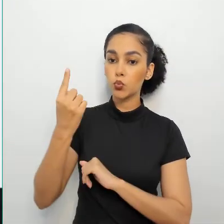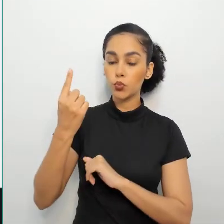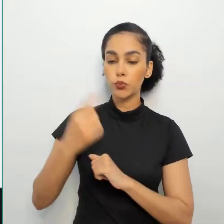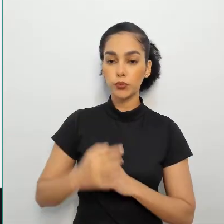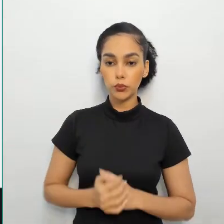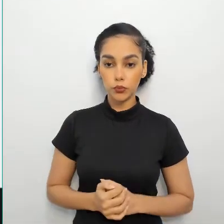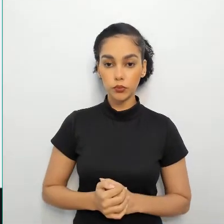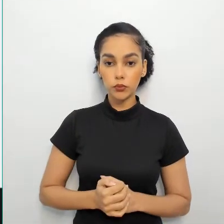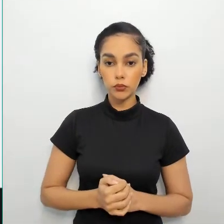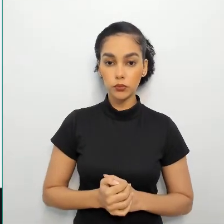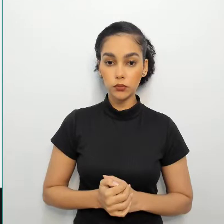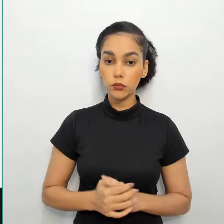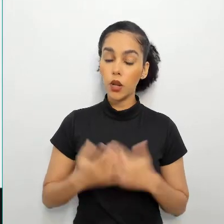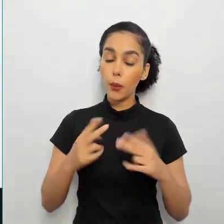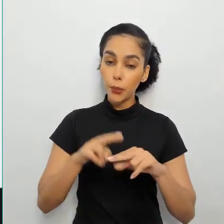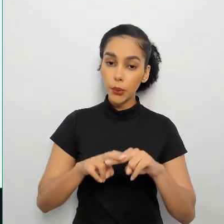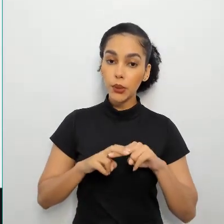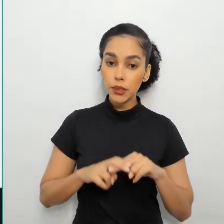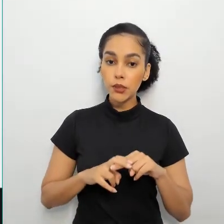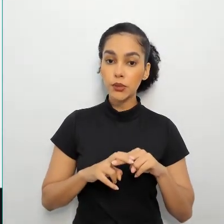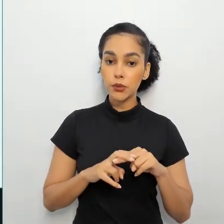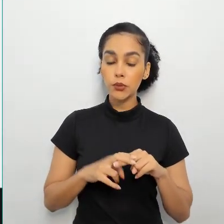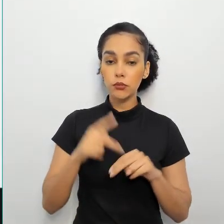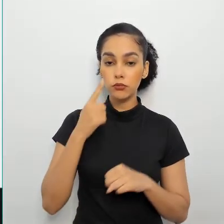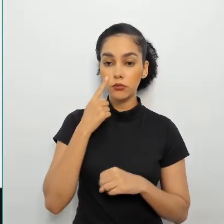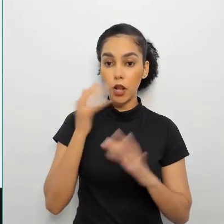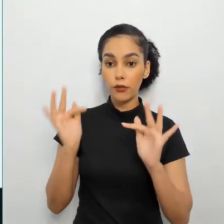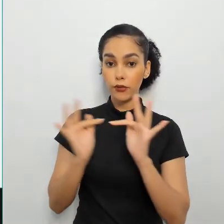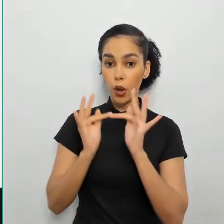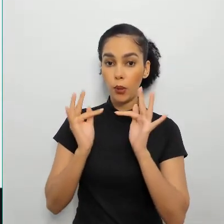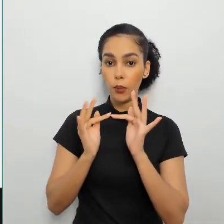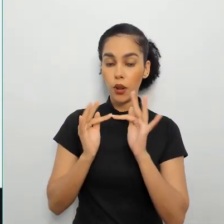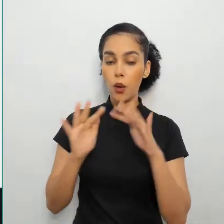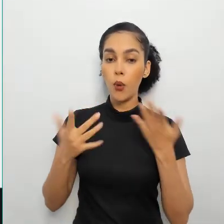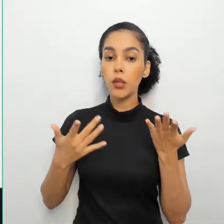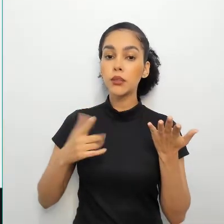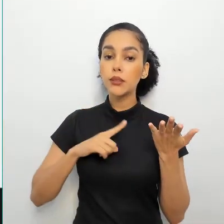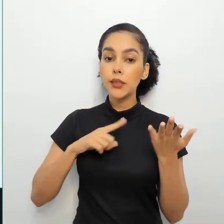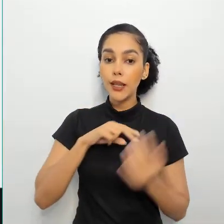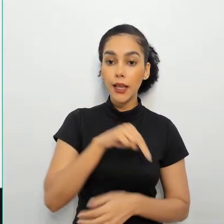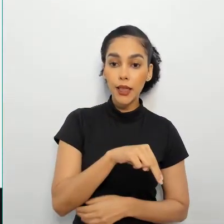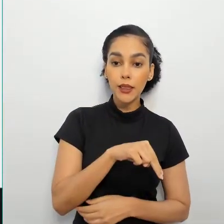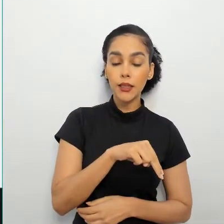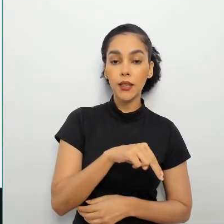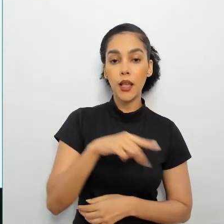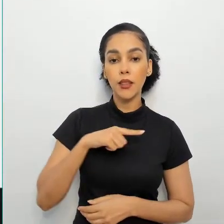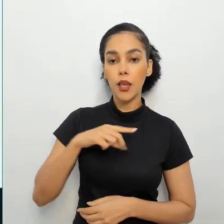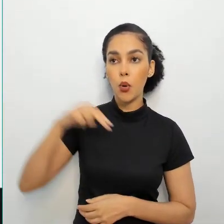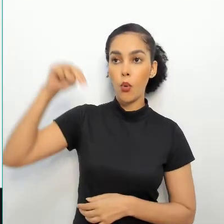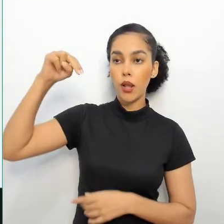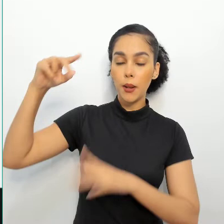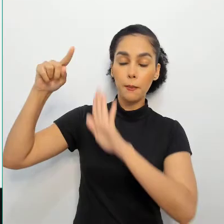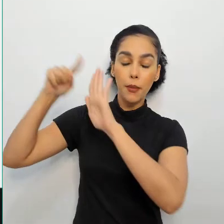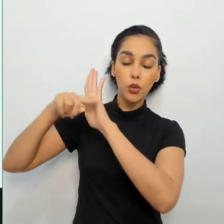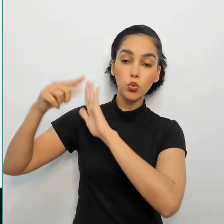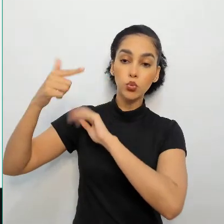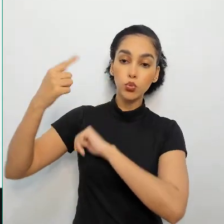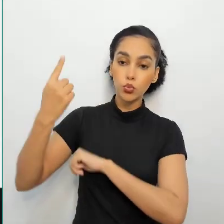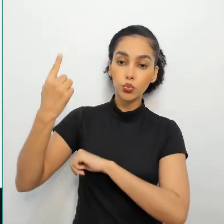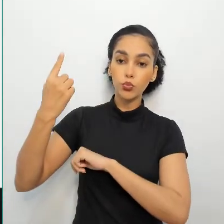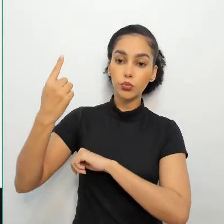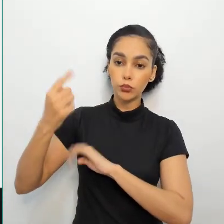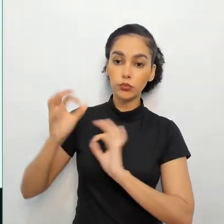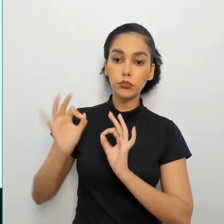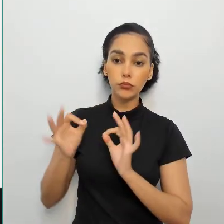1. 3 menos 1. É por isso que na fórmula do termo geral, quando aqui tiver um n, aqui vai estar o n menos